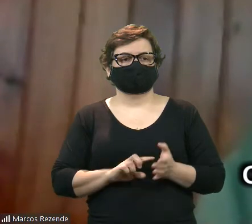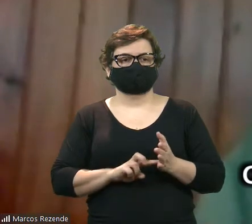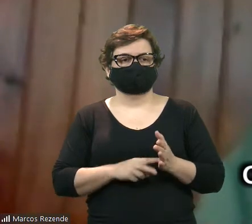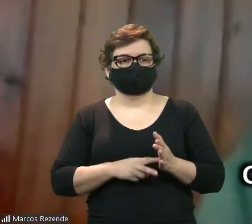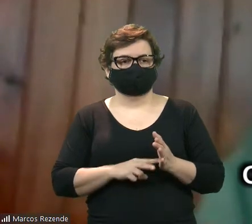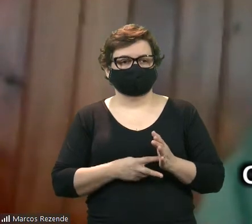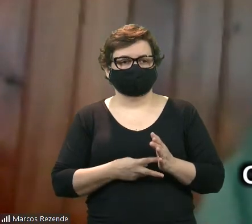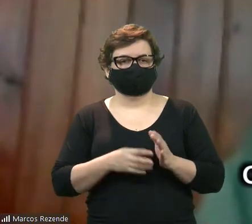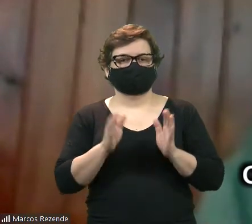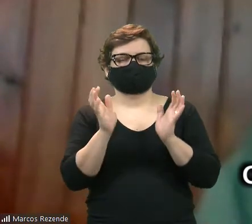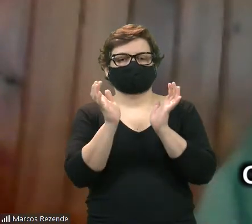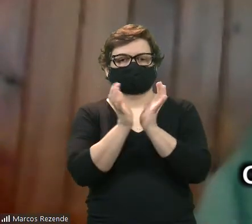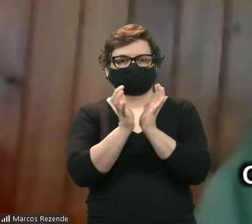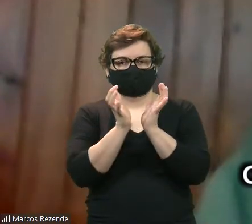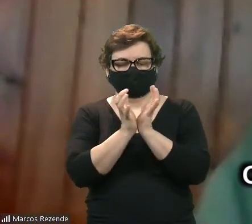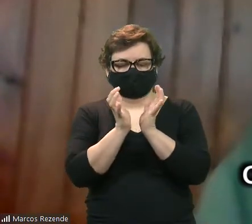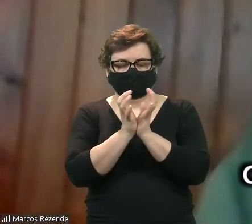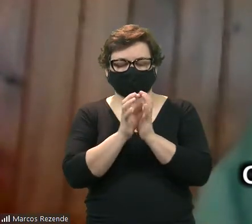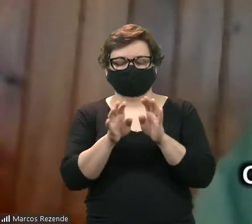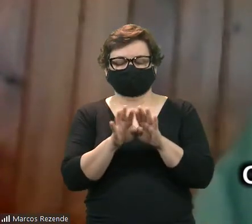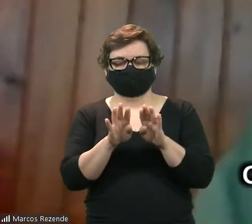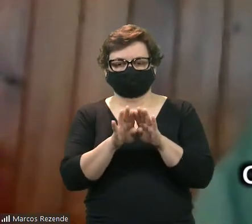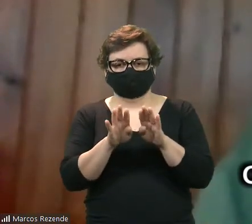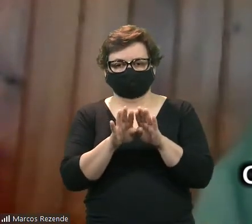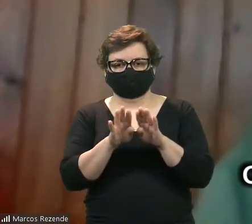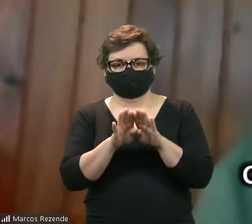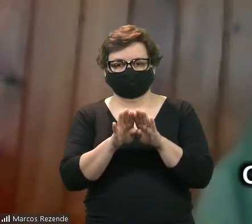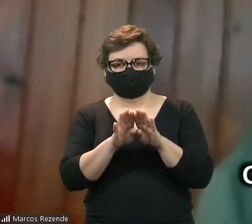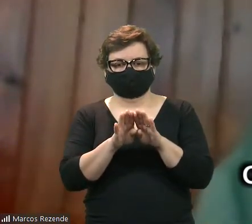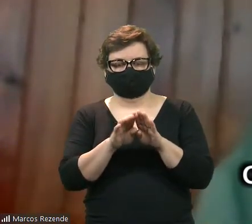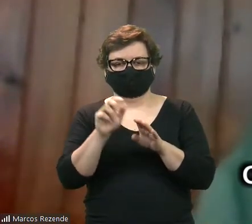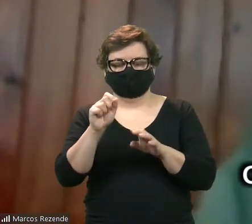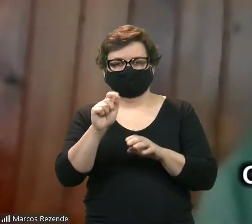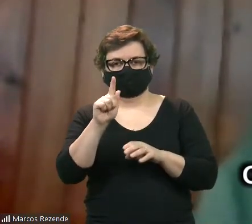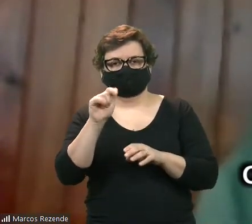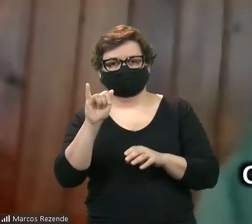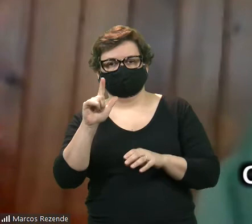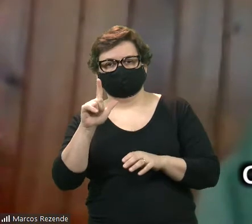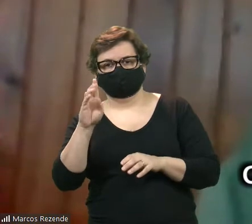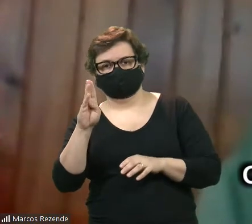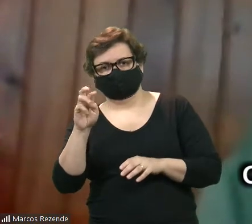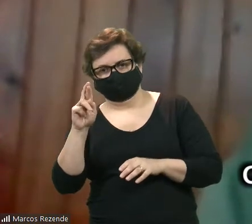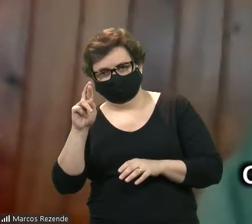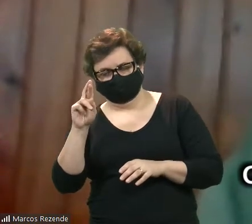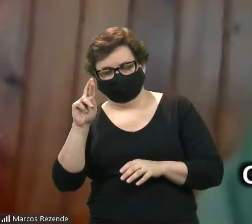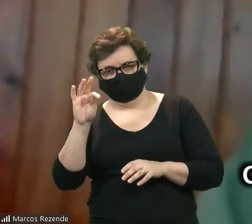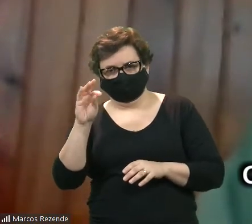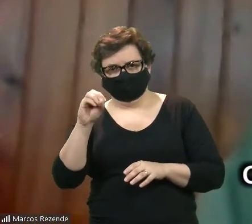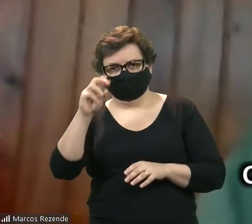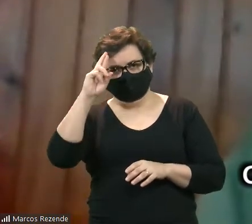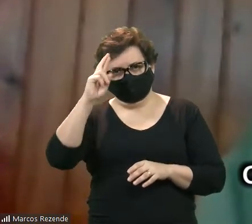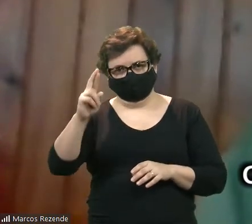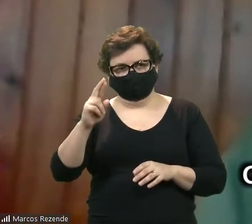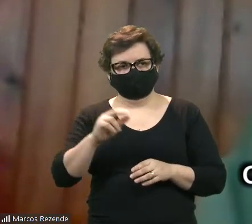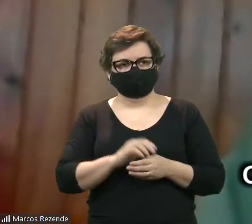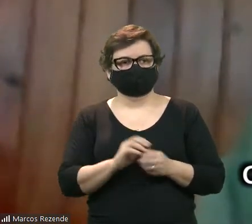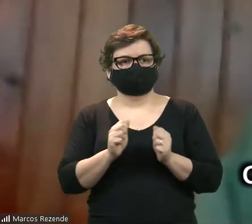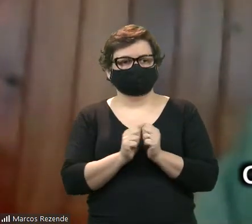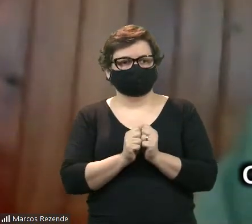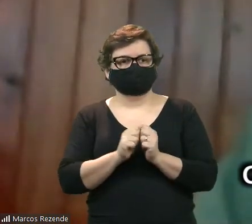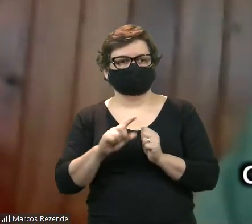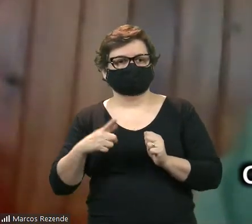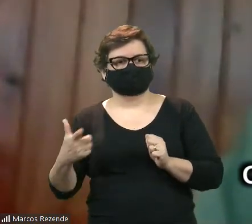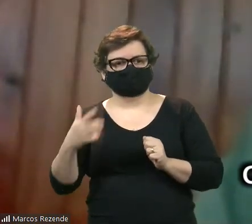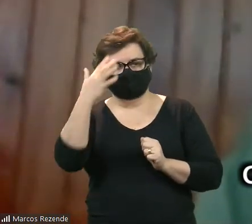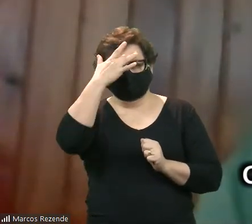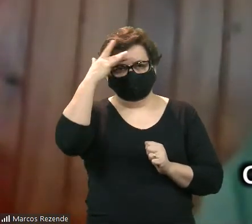no trabalho da liderança que o Gilberto executa junto com outras lideranças da nossa cidade,